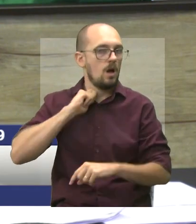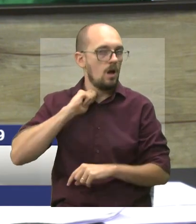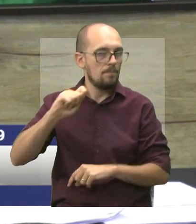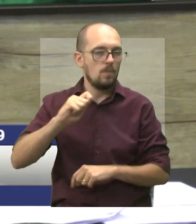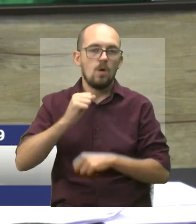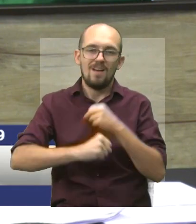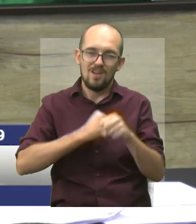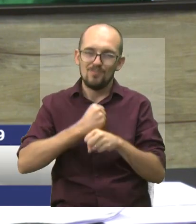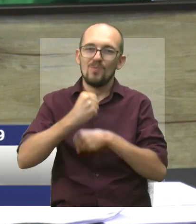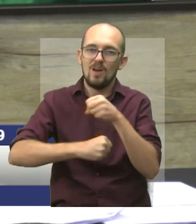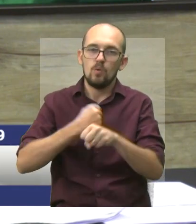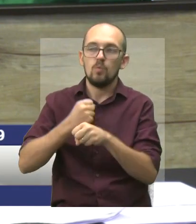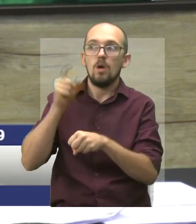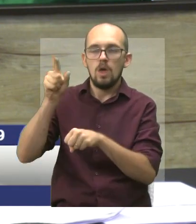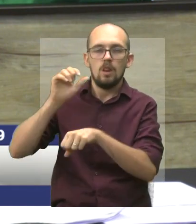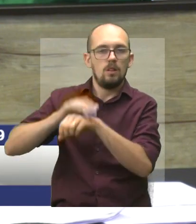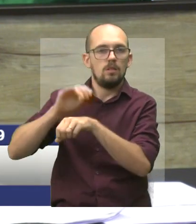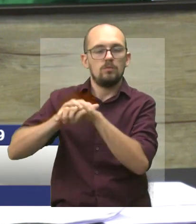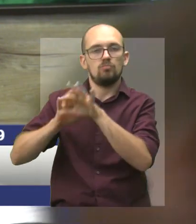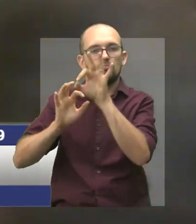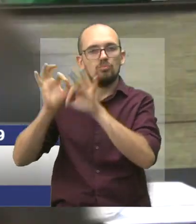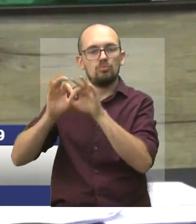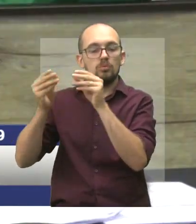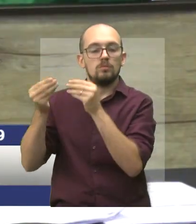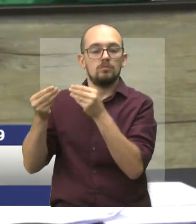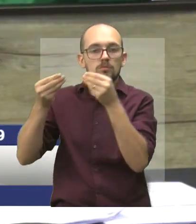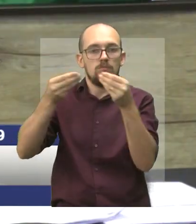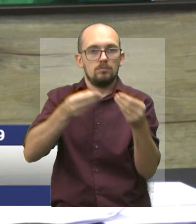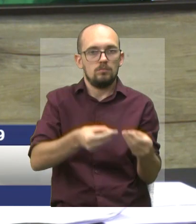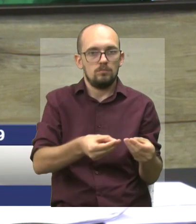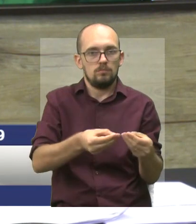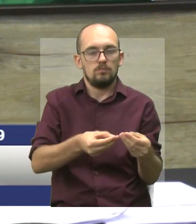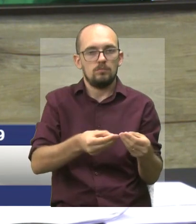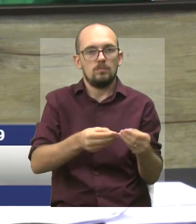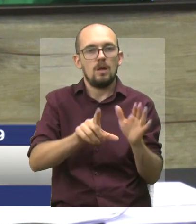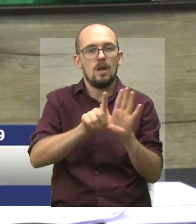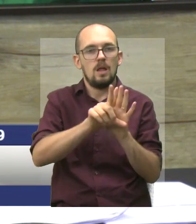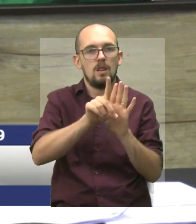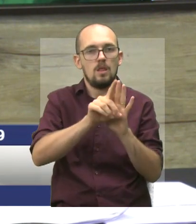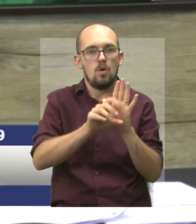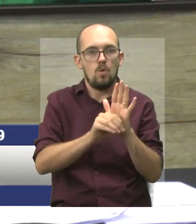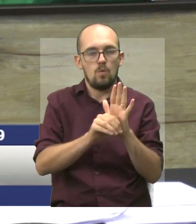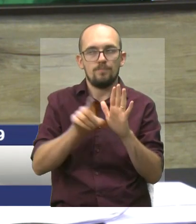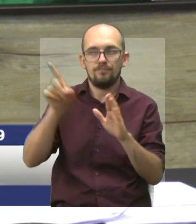ano, o projeto de lei das diretrizes orçamentárias.